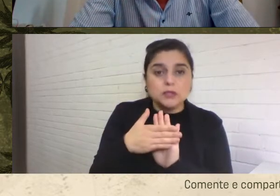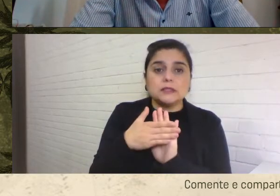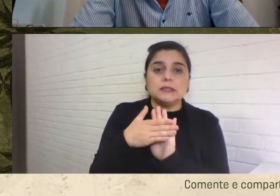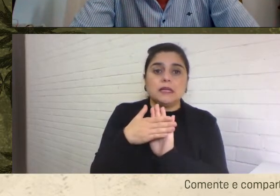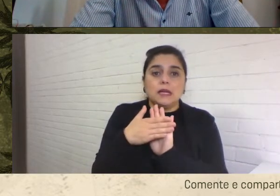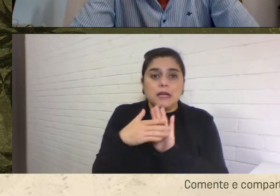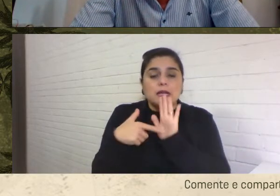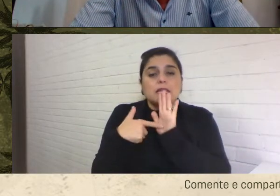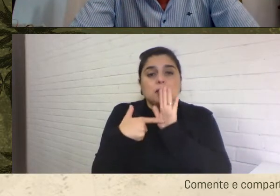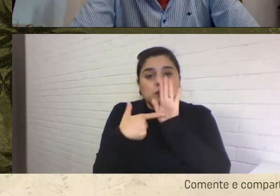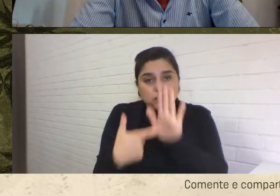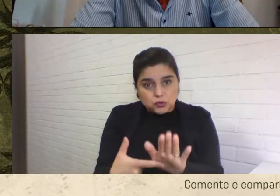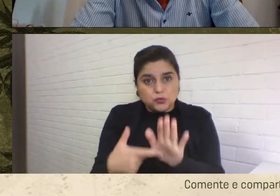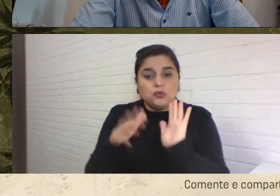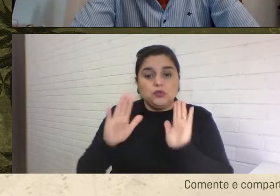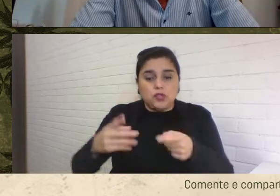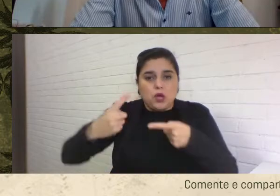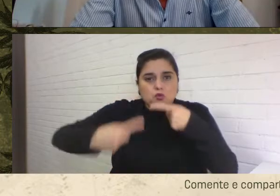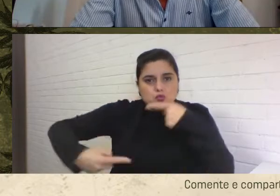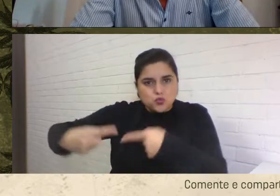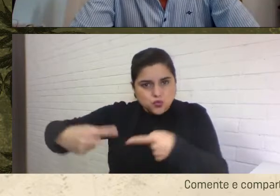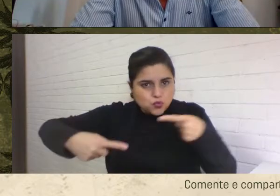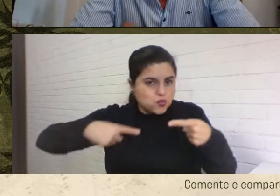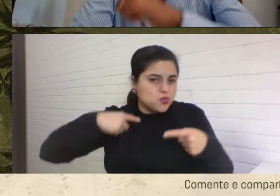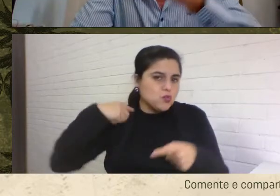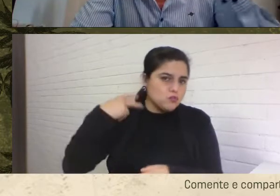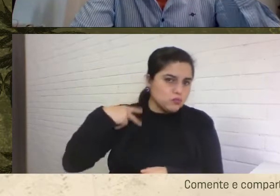no Parlamento para discussão